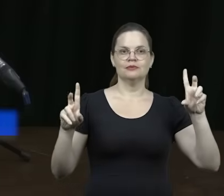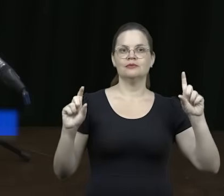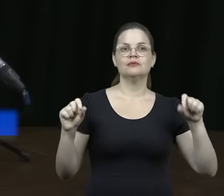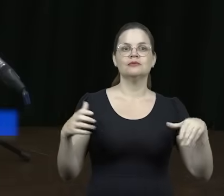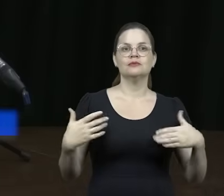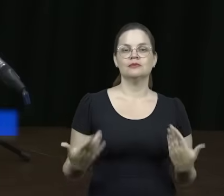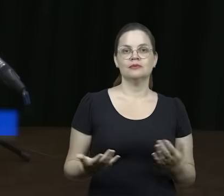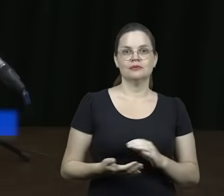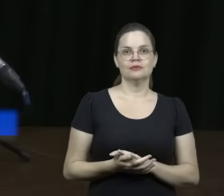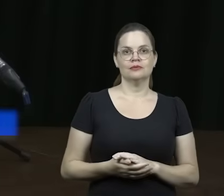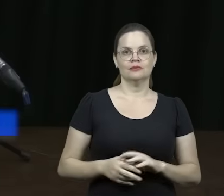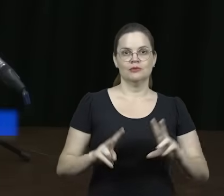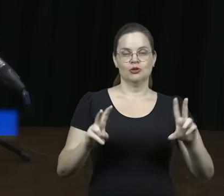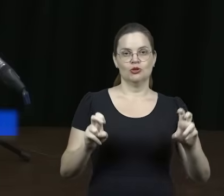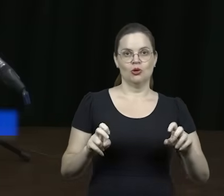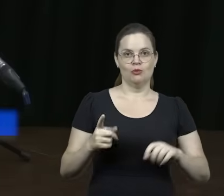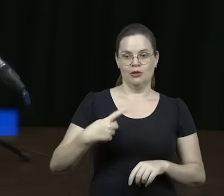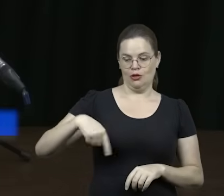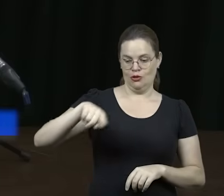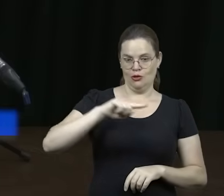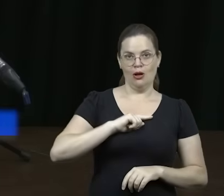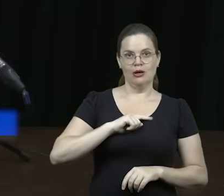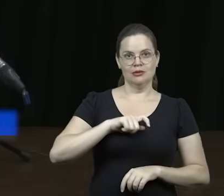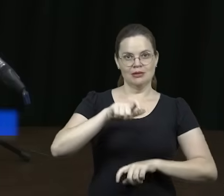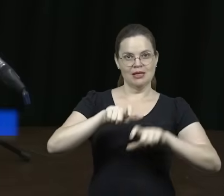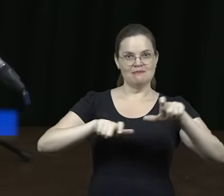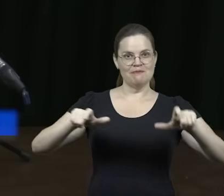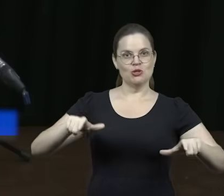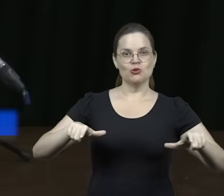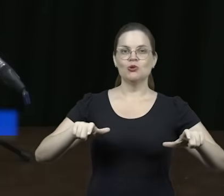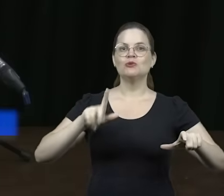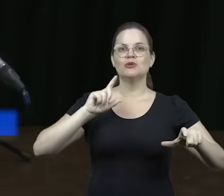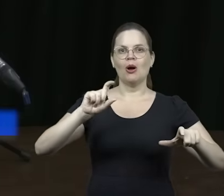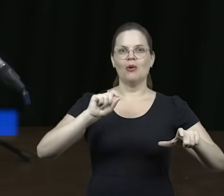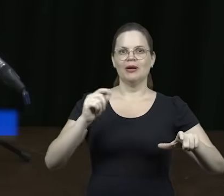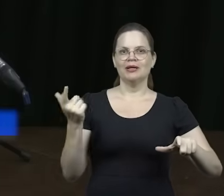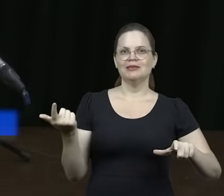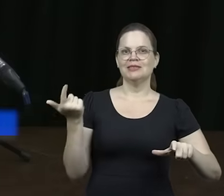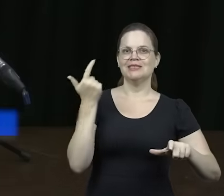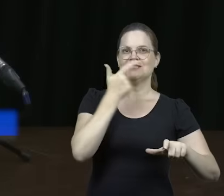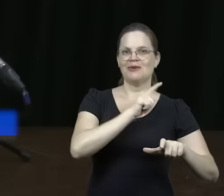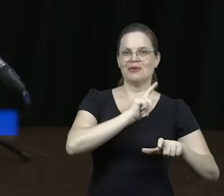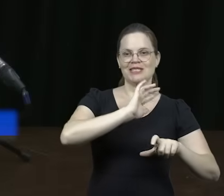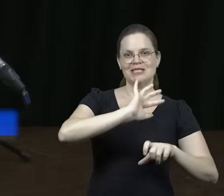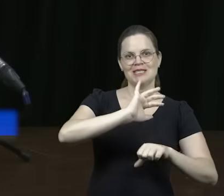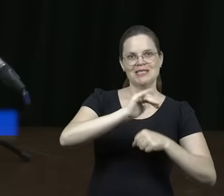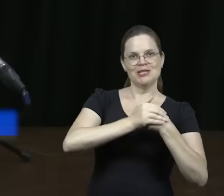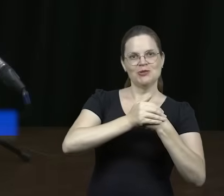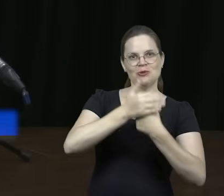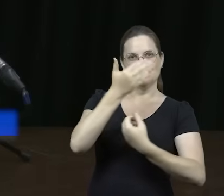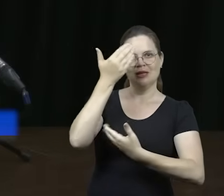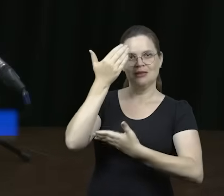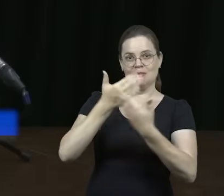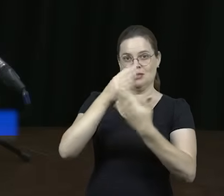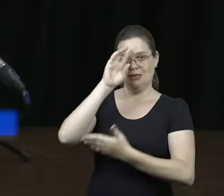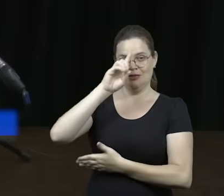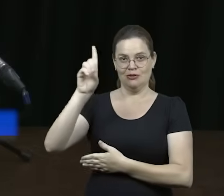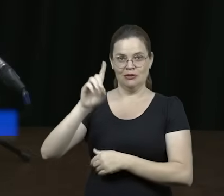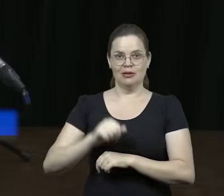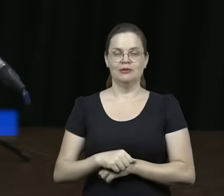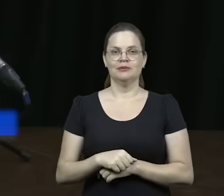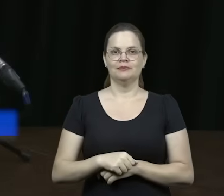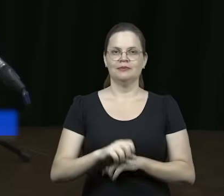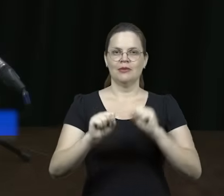é acerca do homem que habita no esconderijo do Altíssimo, no abrigo de Deus. É